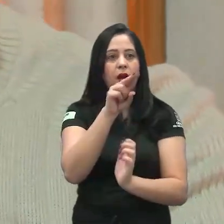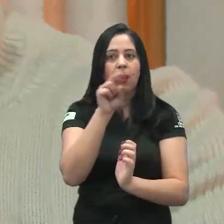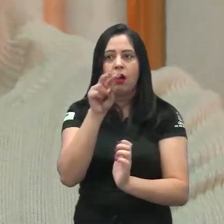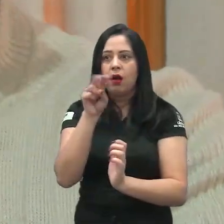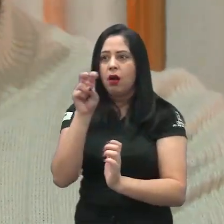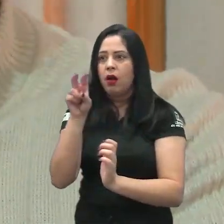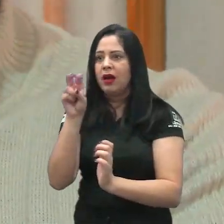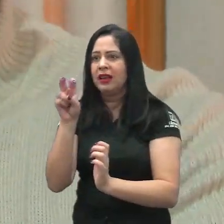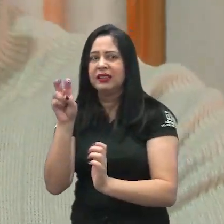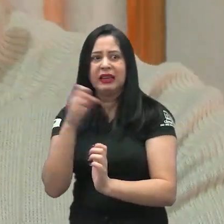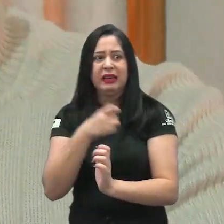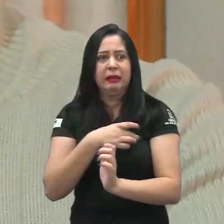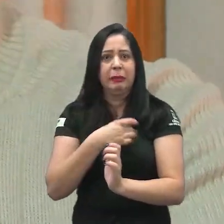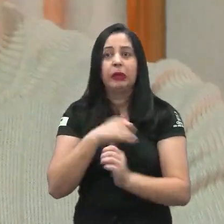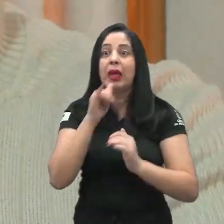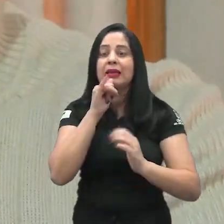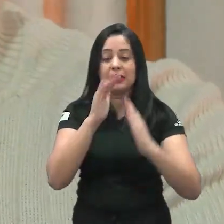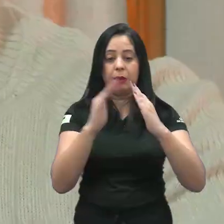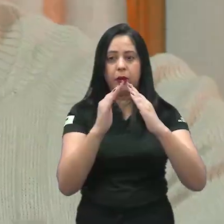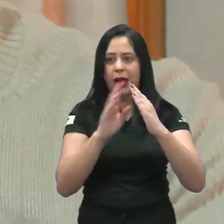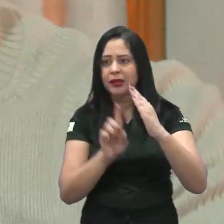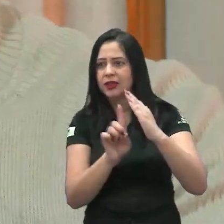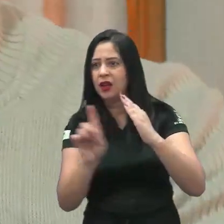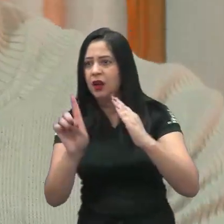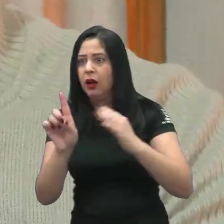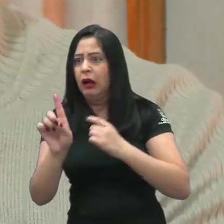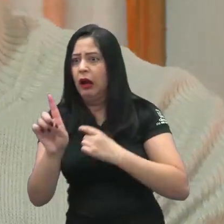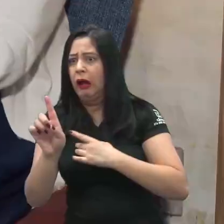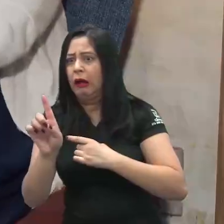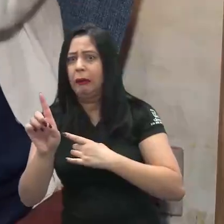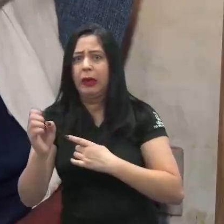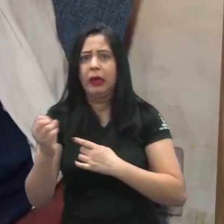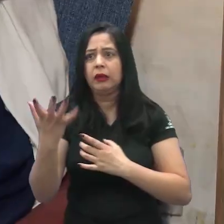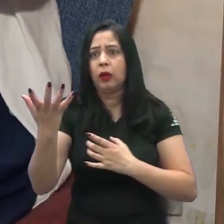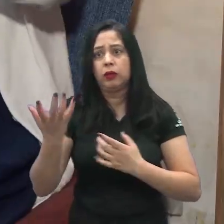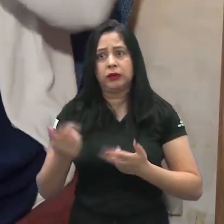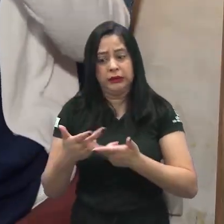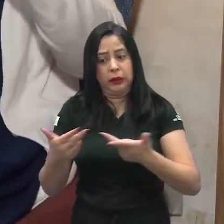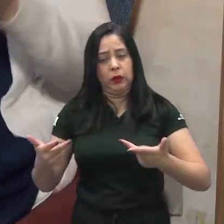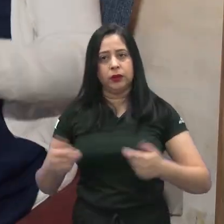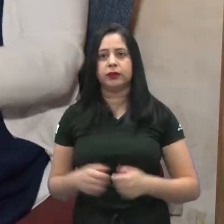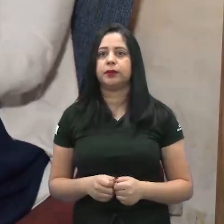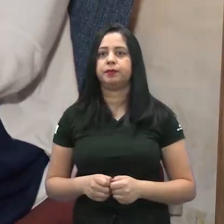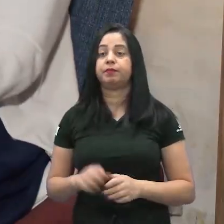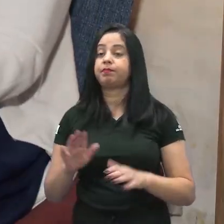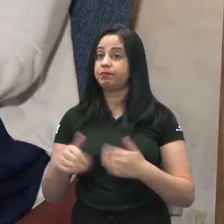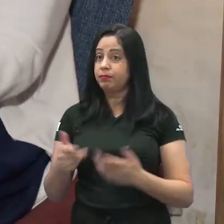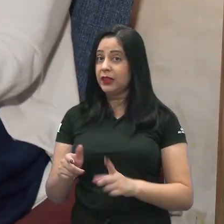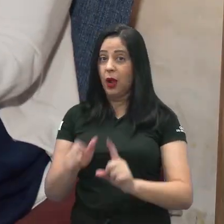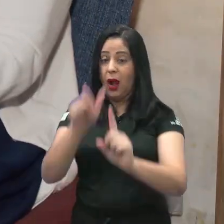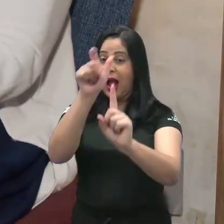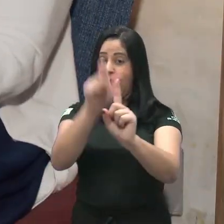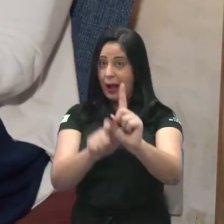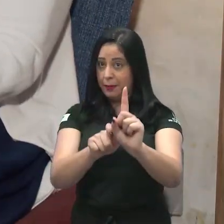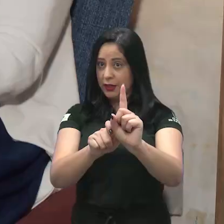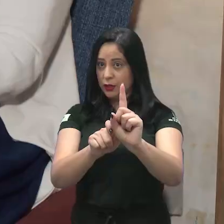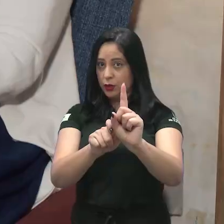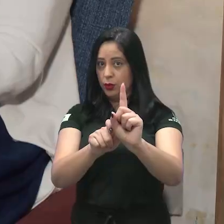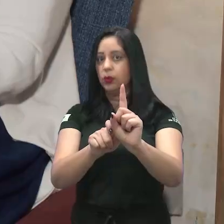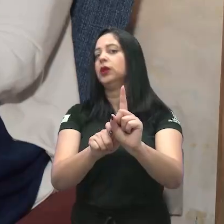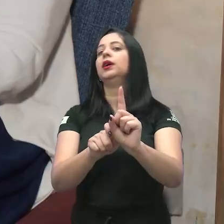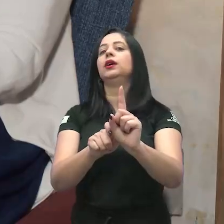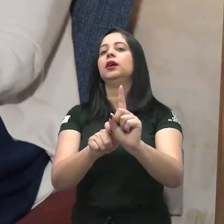possível ameaça. Então você sai de casa já com medo de alguma coisa acontecer. Antes do suicídio, existem as